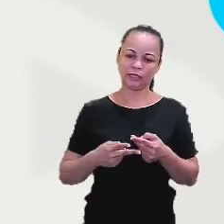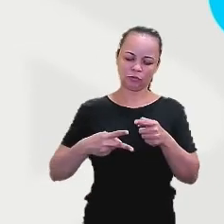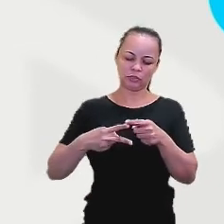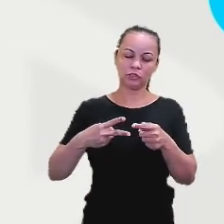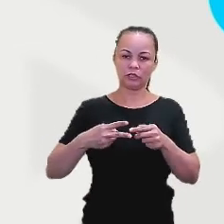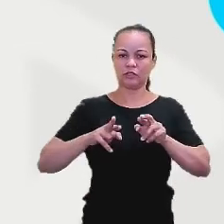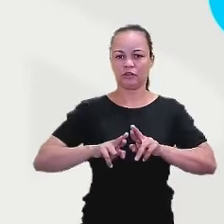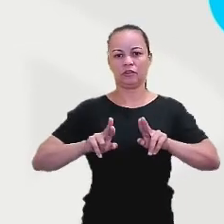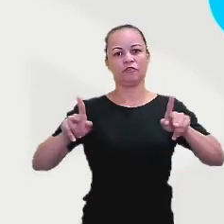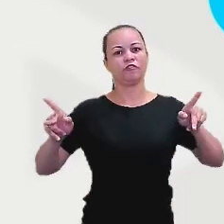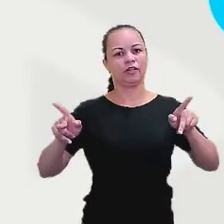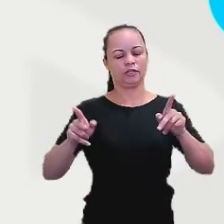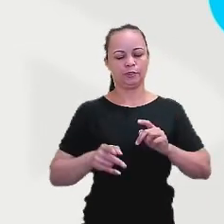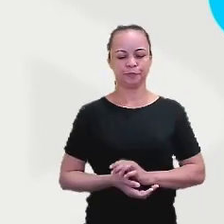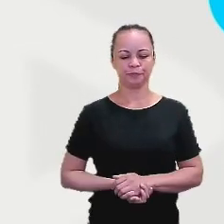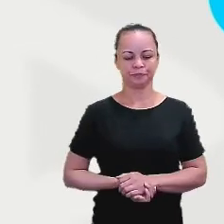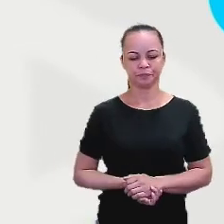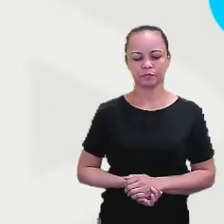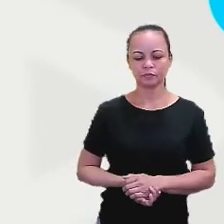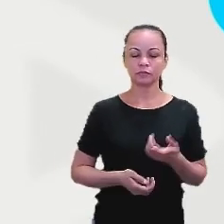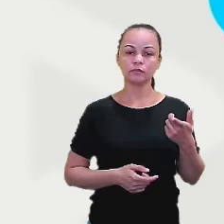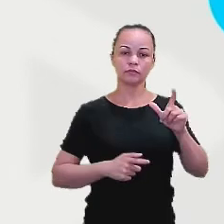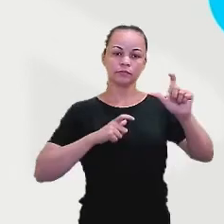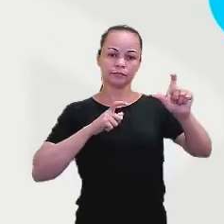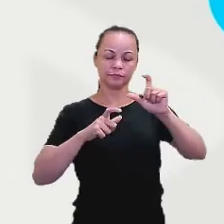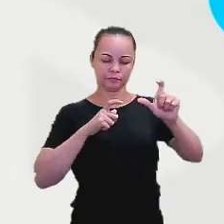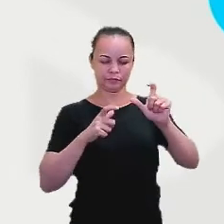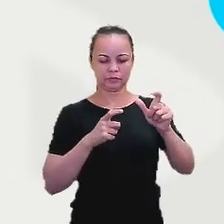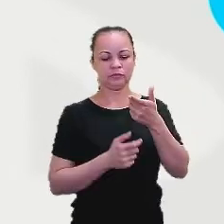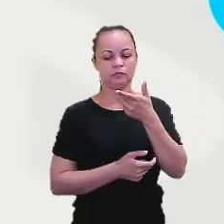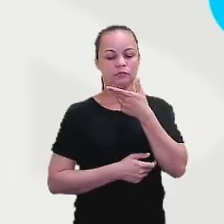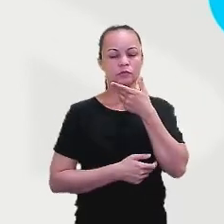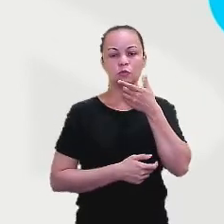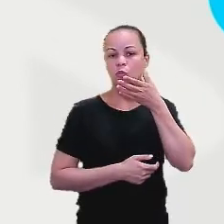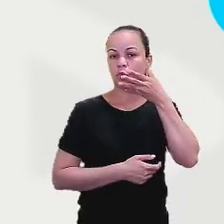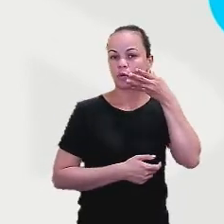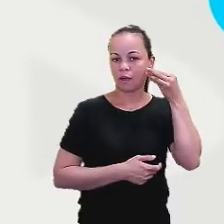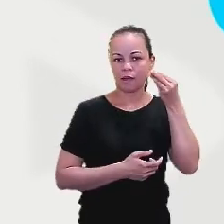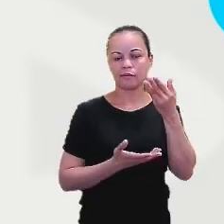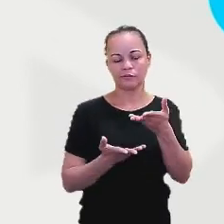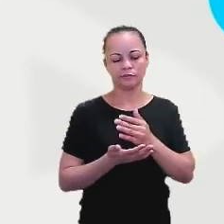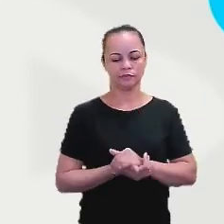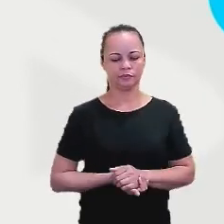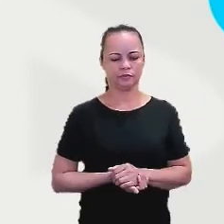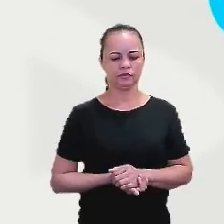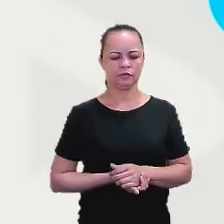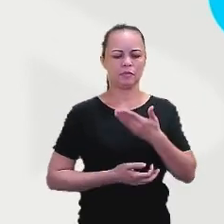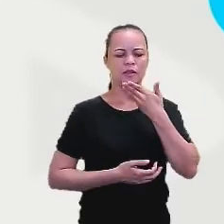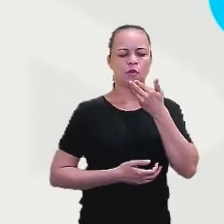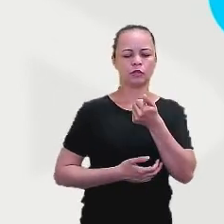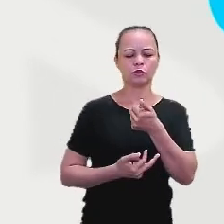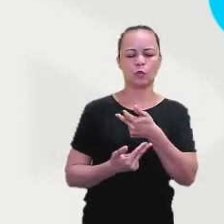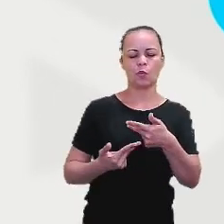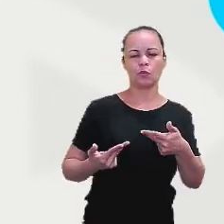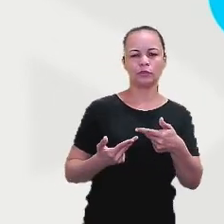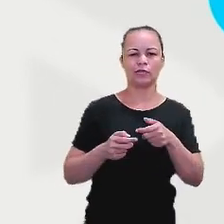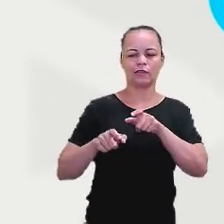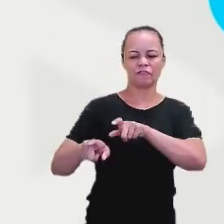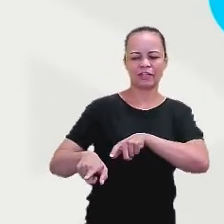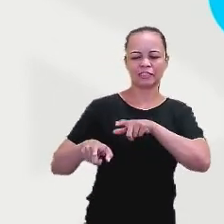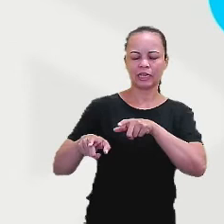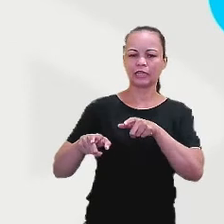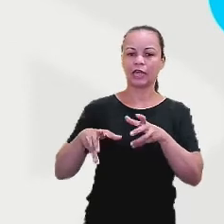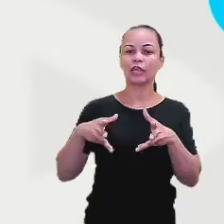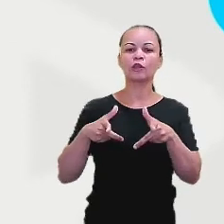Outra tirinha, do Garfield. Então, no primeiro quadrinho: uma das melhores coisas na fazenda é toda a